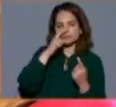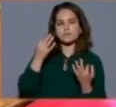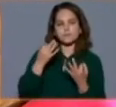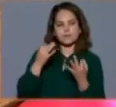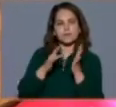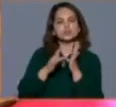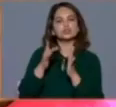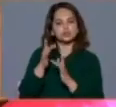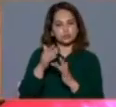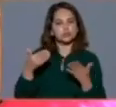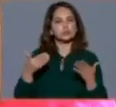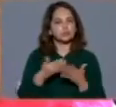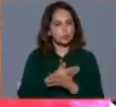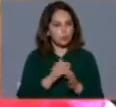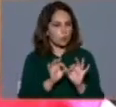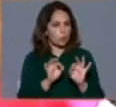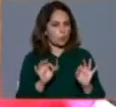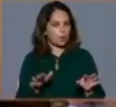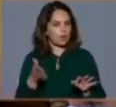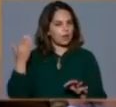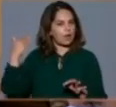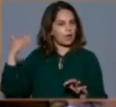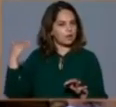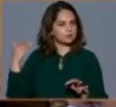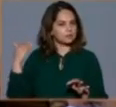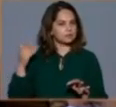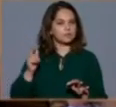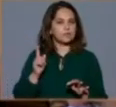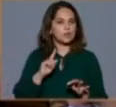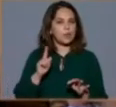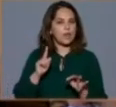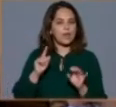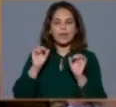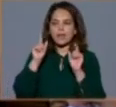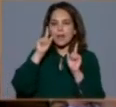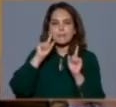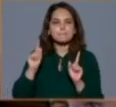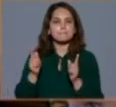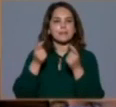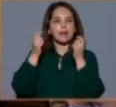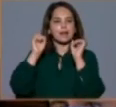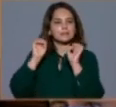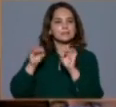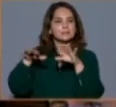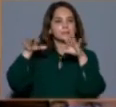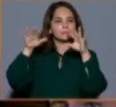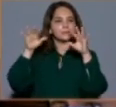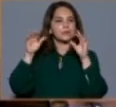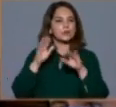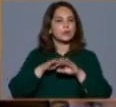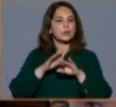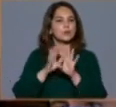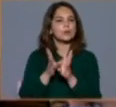morreu. Ou seja, não se trata de um milagre para eliminar o